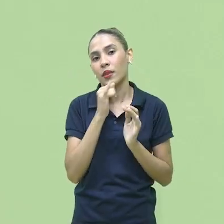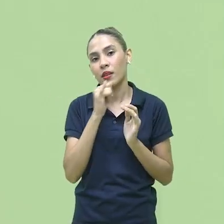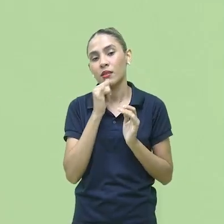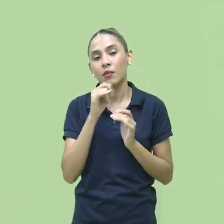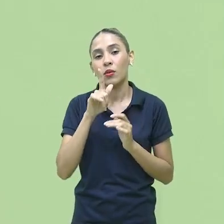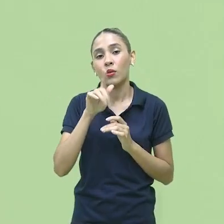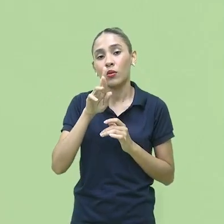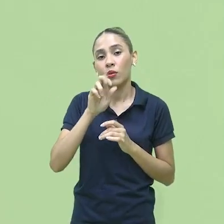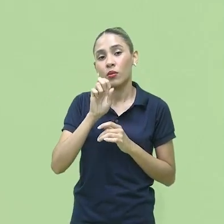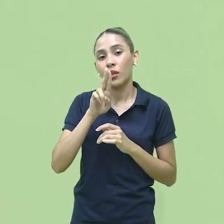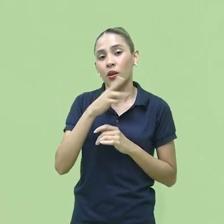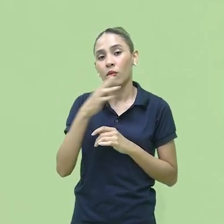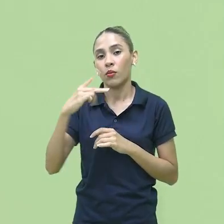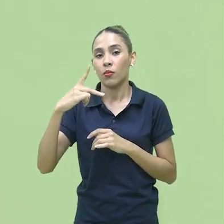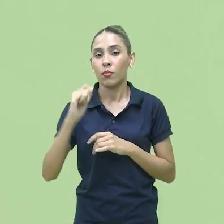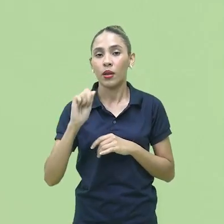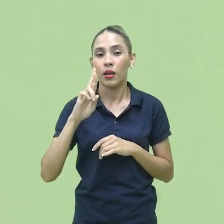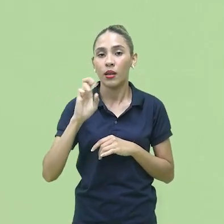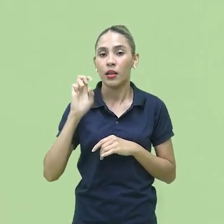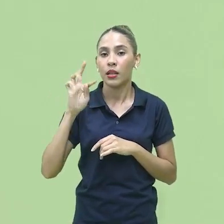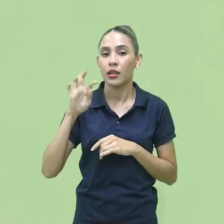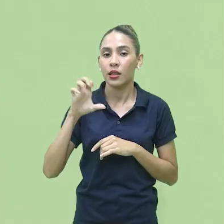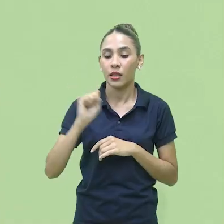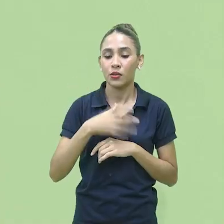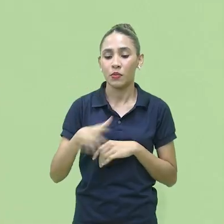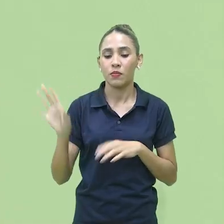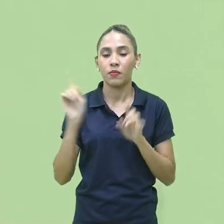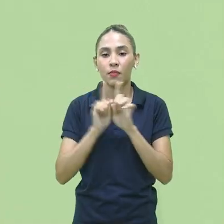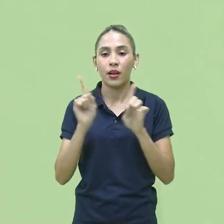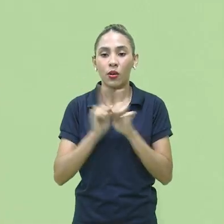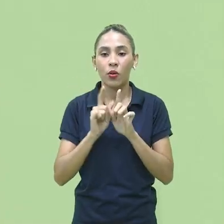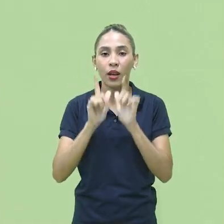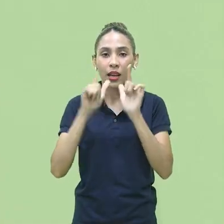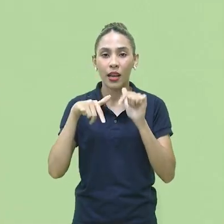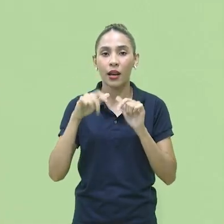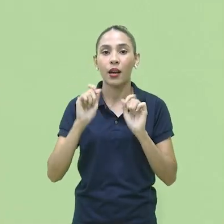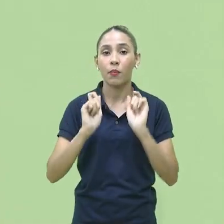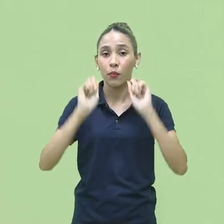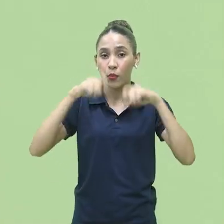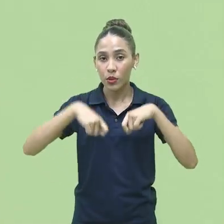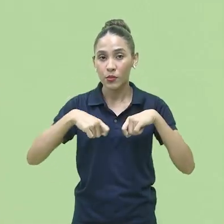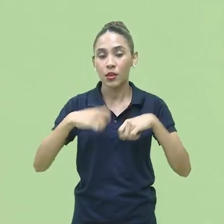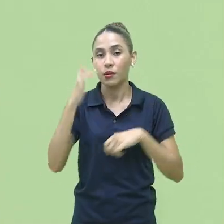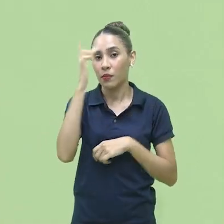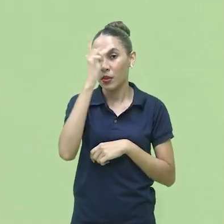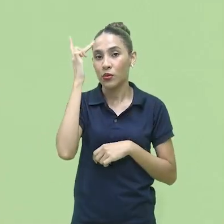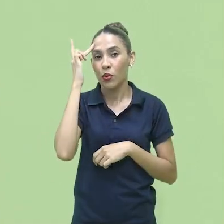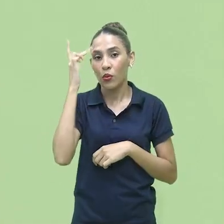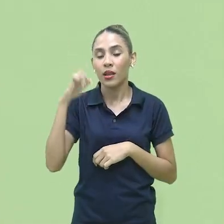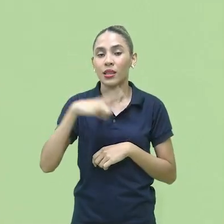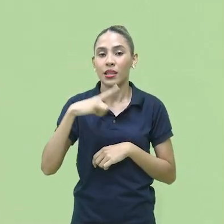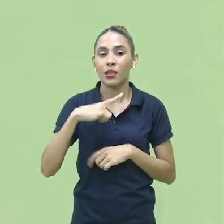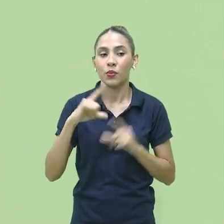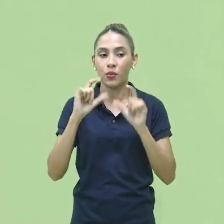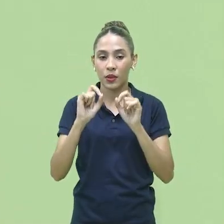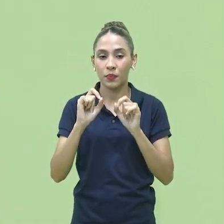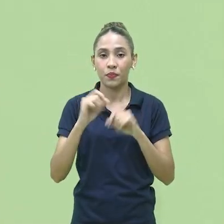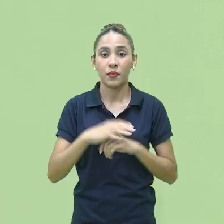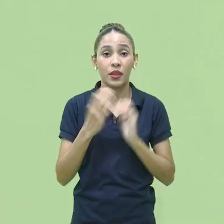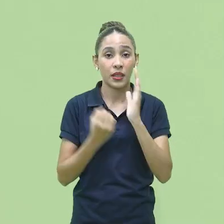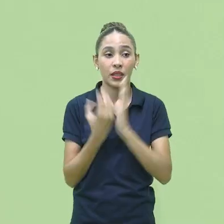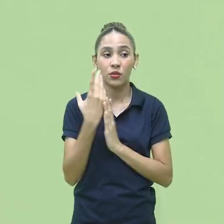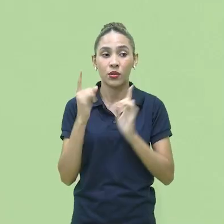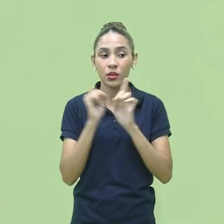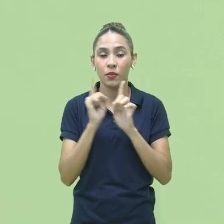do grau de parentesco, né, maior é a possibilidade desse indivíduo ter certas